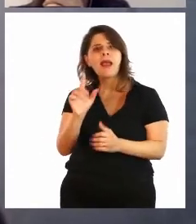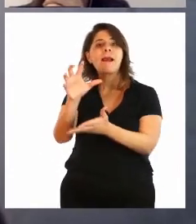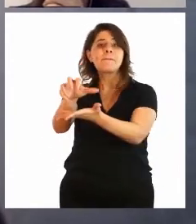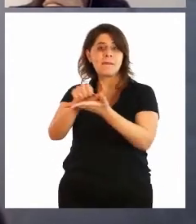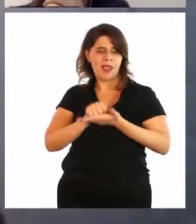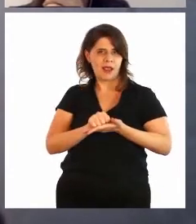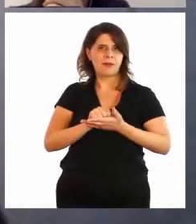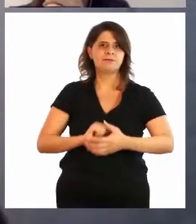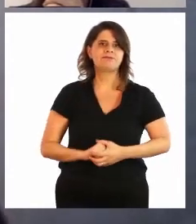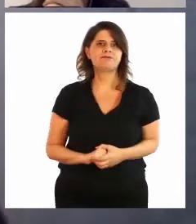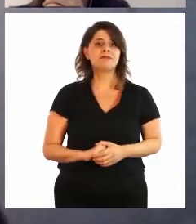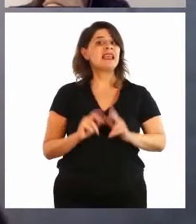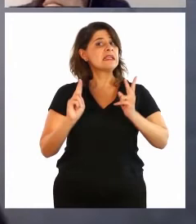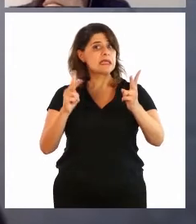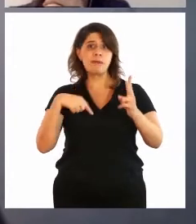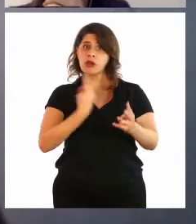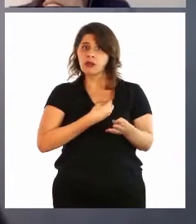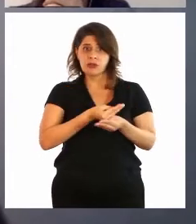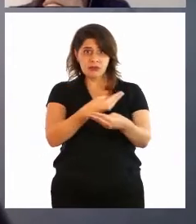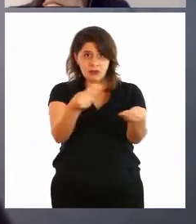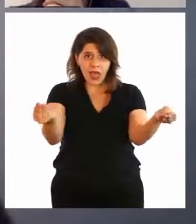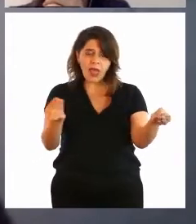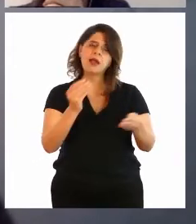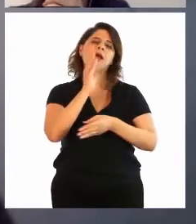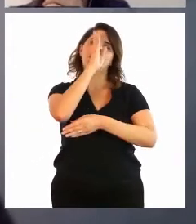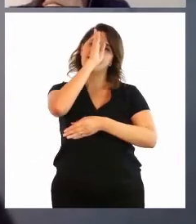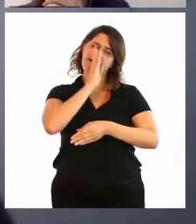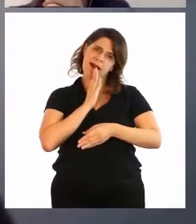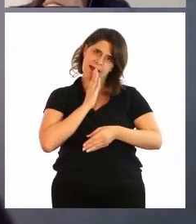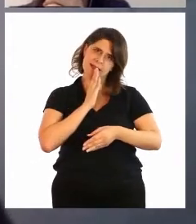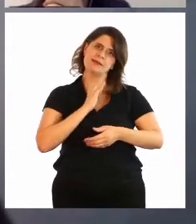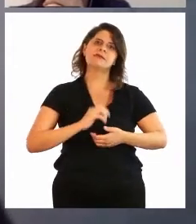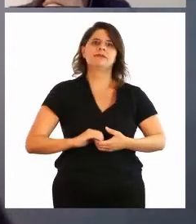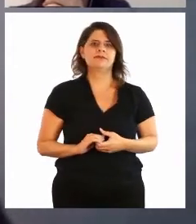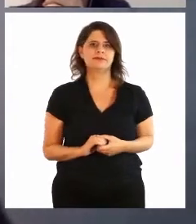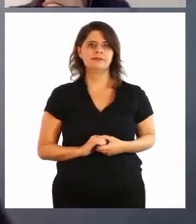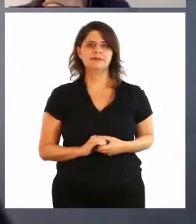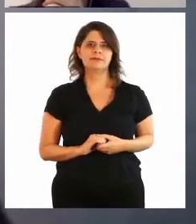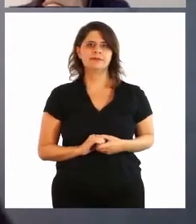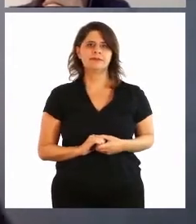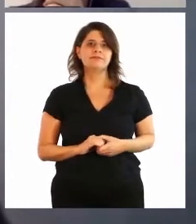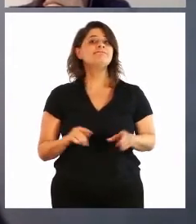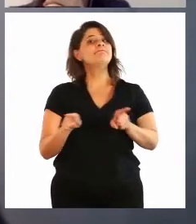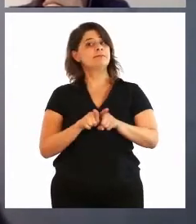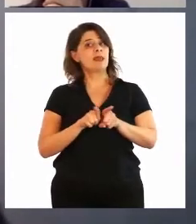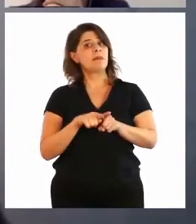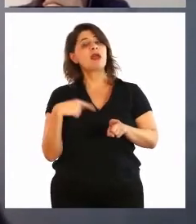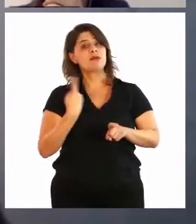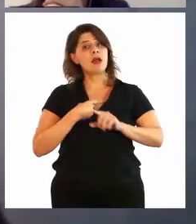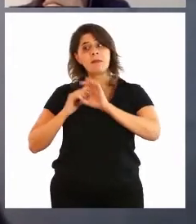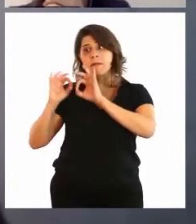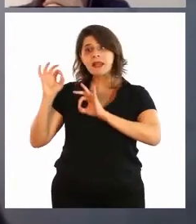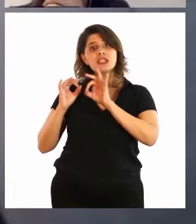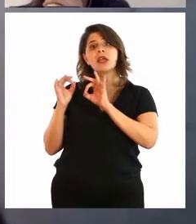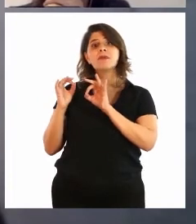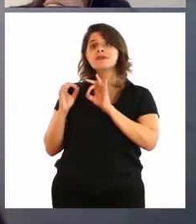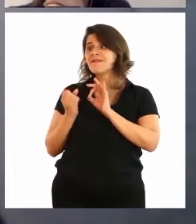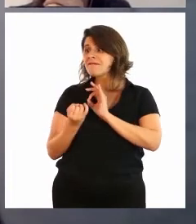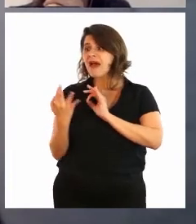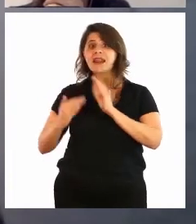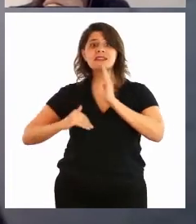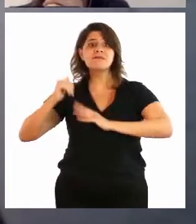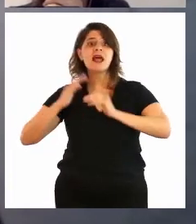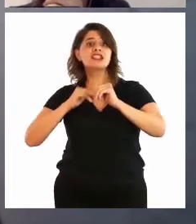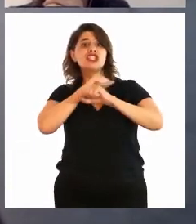sempre distribuídas gratuitamente. Nós planejamos também uma série de ações de difusão, que